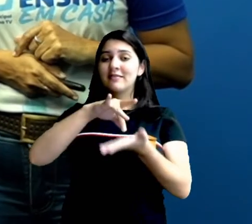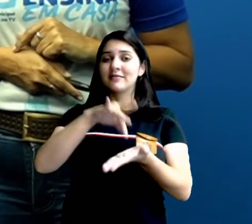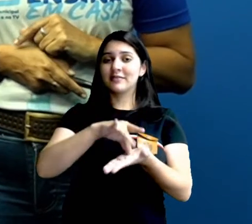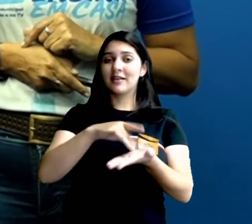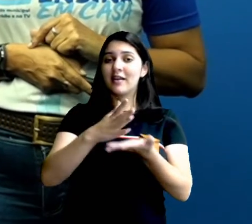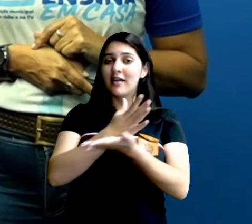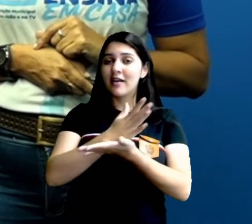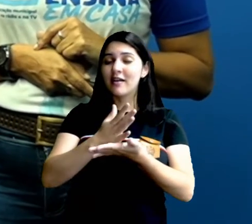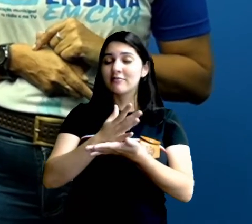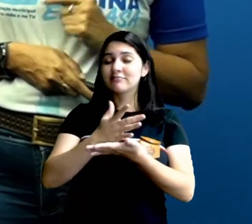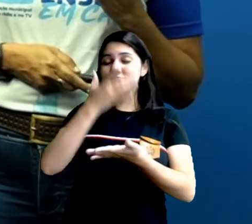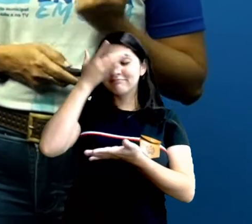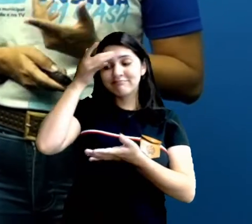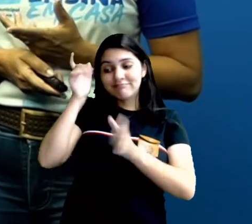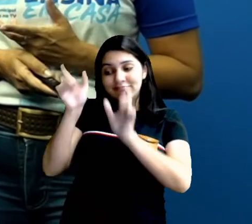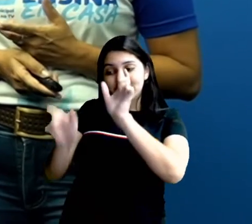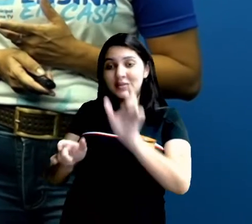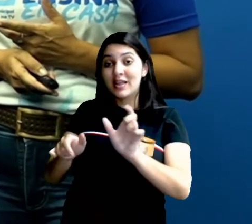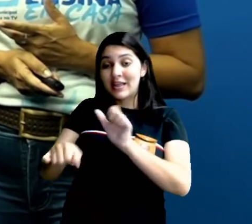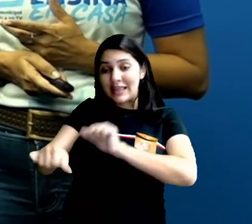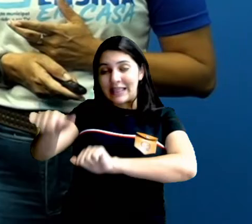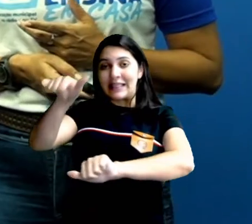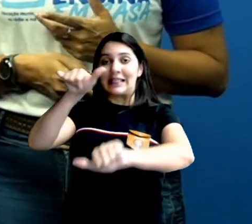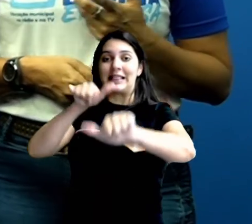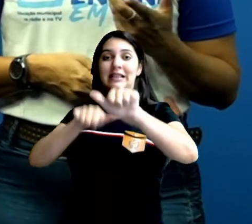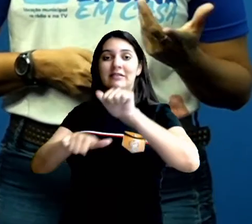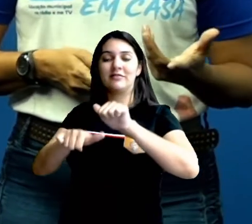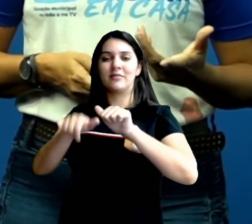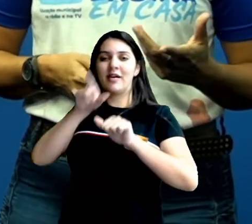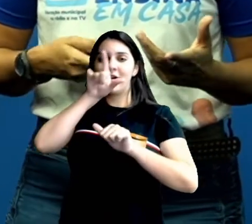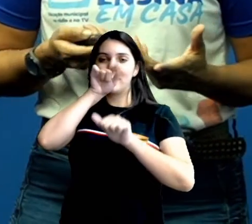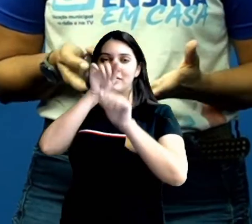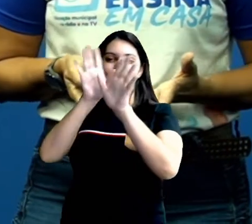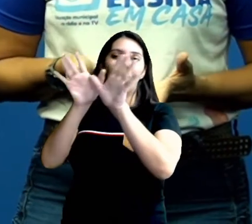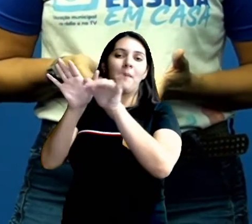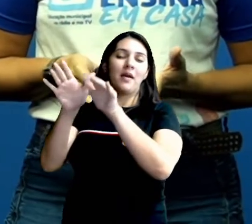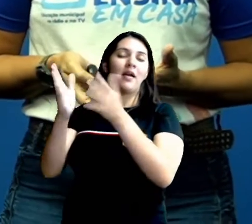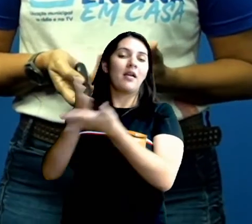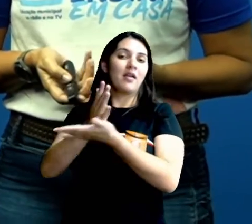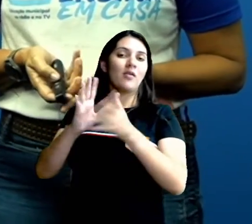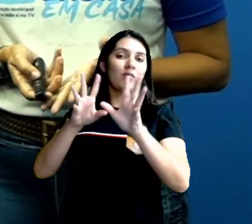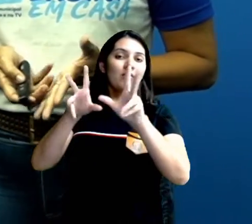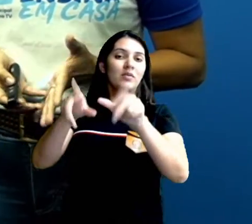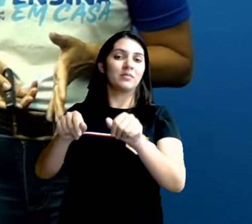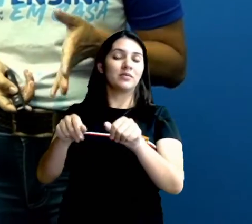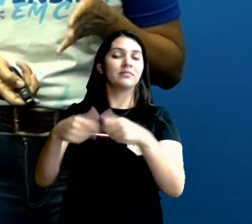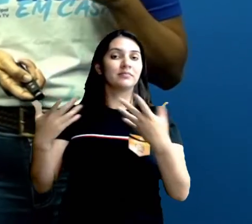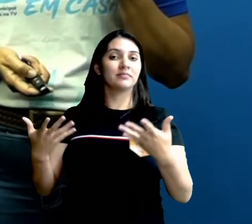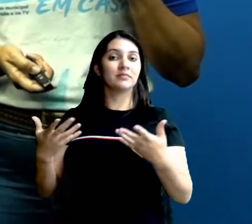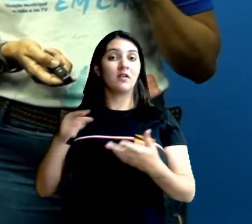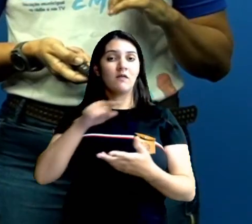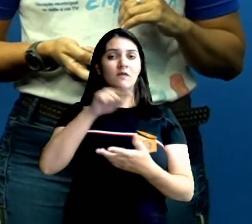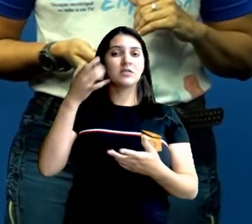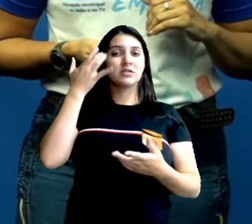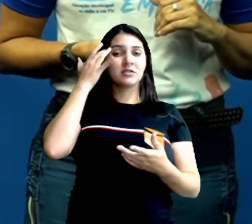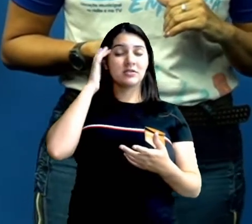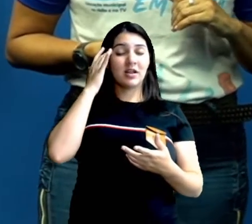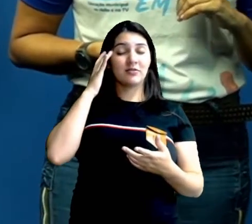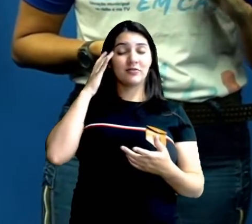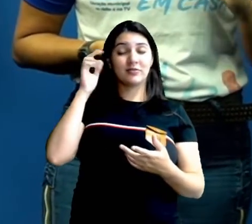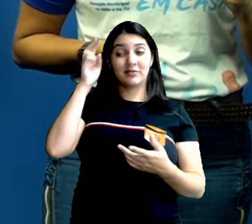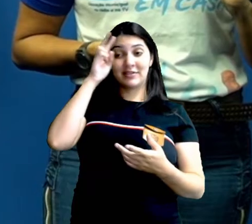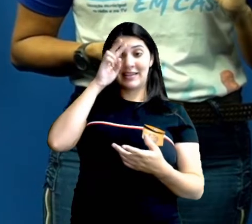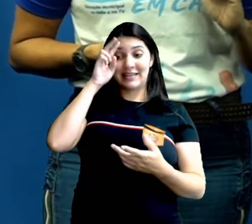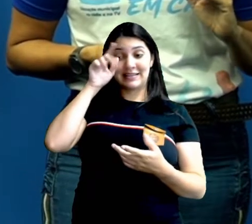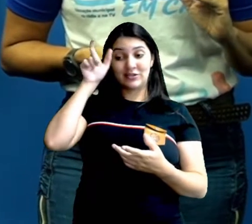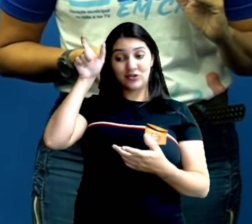realmente alguém que é transformado em um pássaro ou em algum animal? Será que essa história